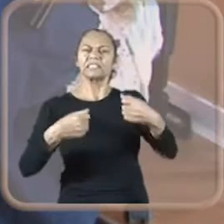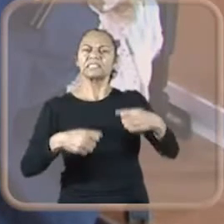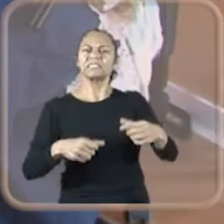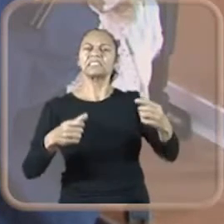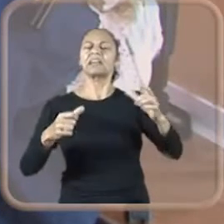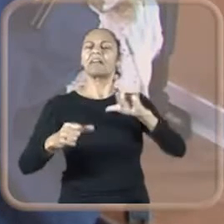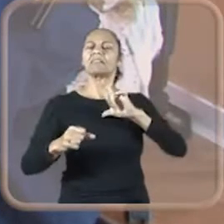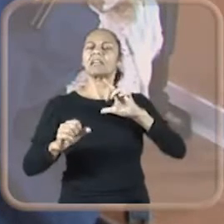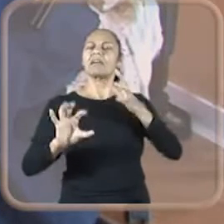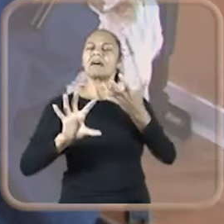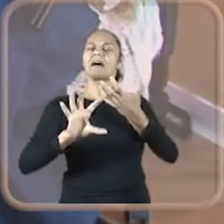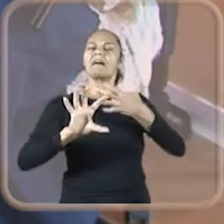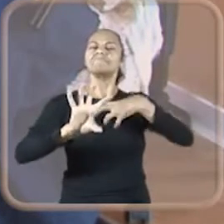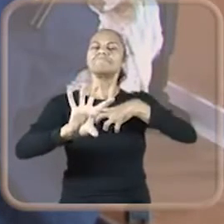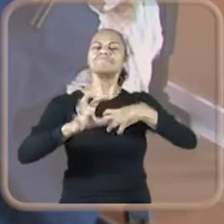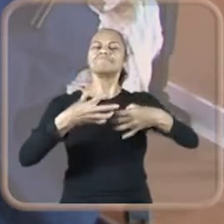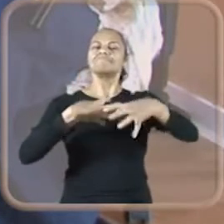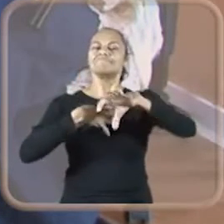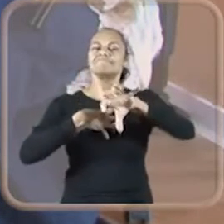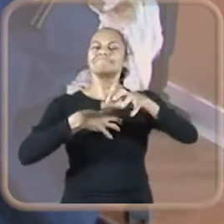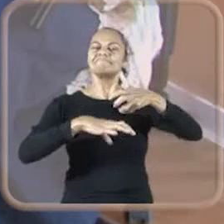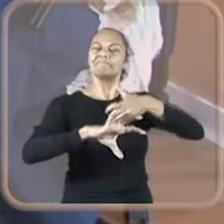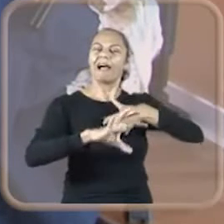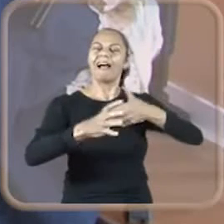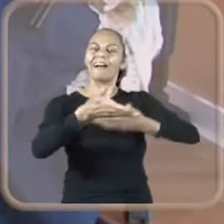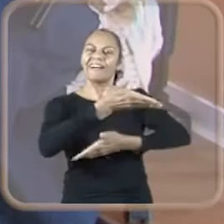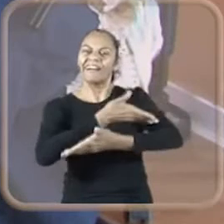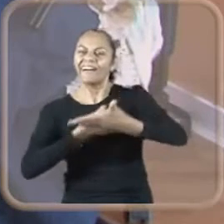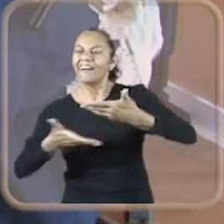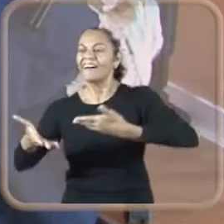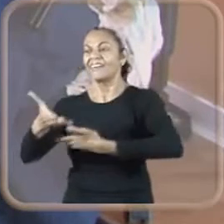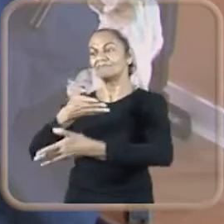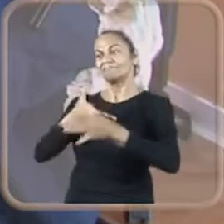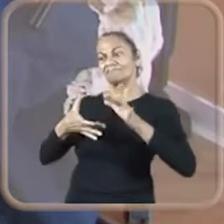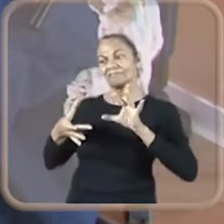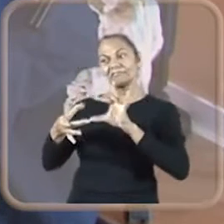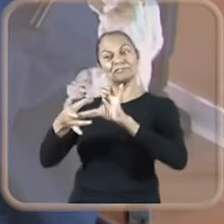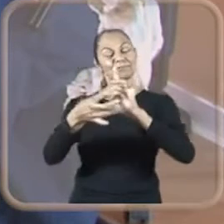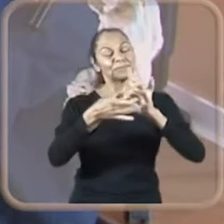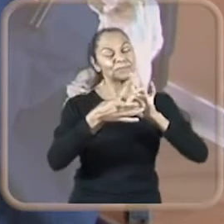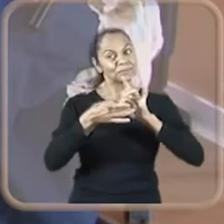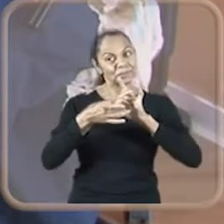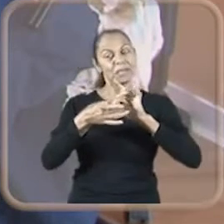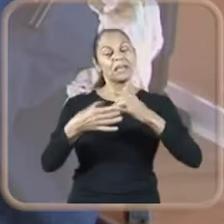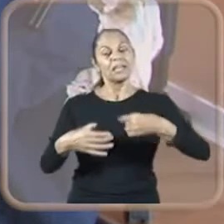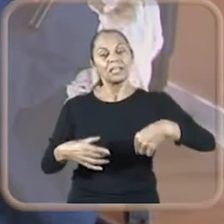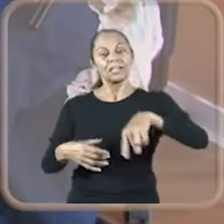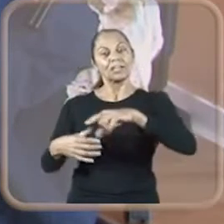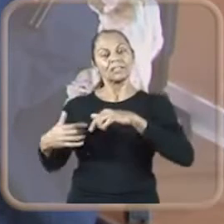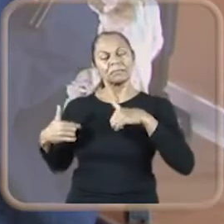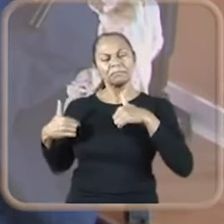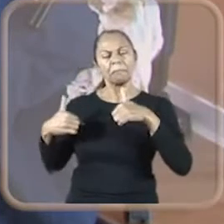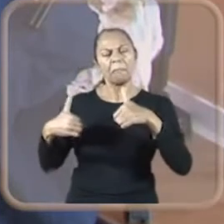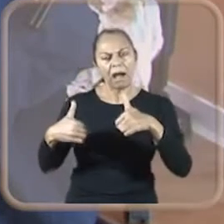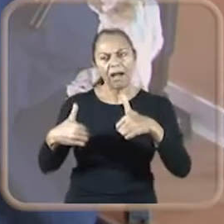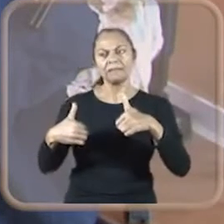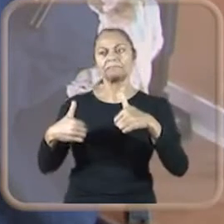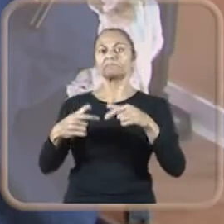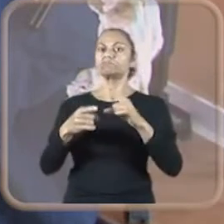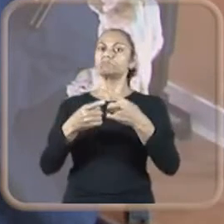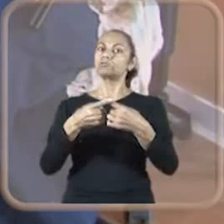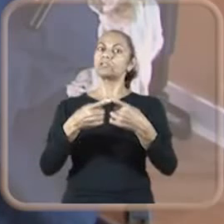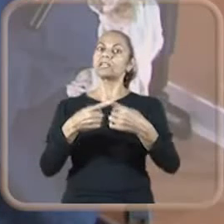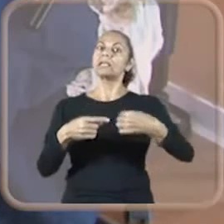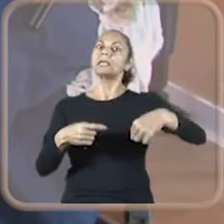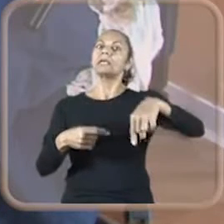de aprendizagem precisamos ter sinergia, precisamos garantir a escuta ativa de todos vocês. A gente tem buscado muito